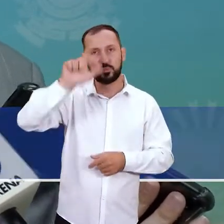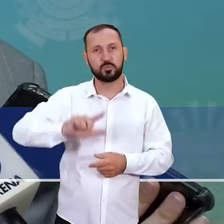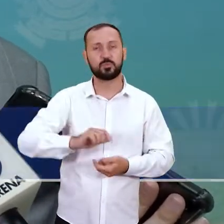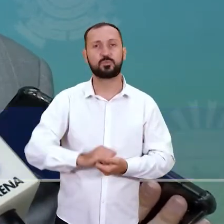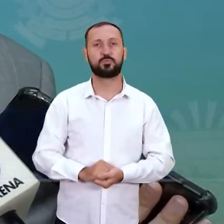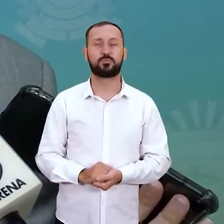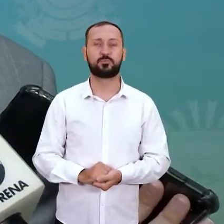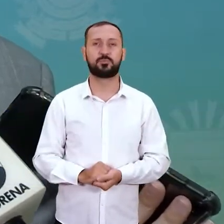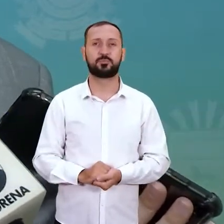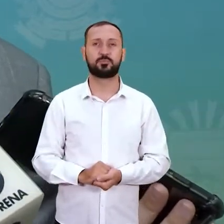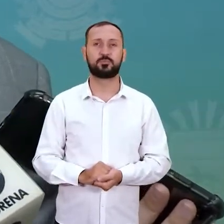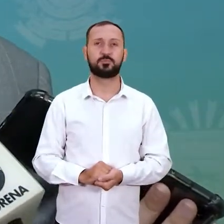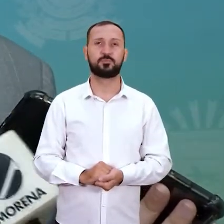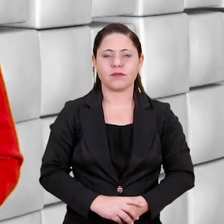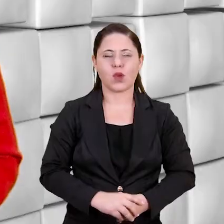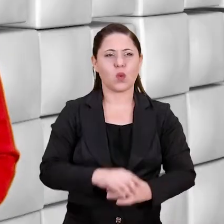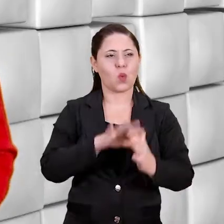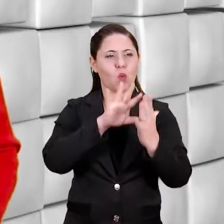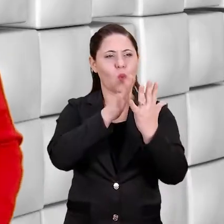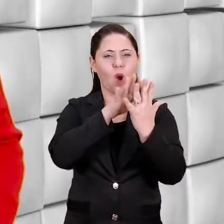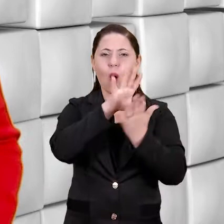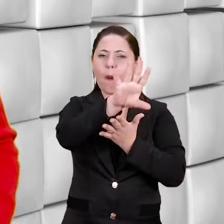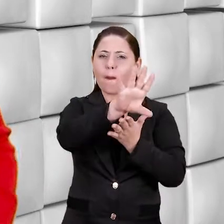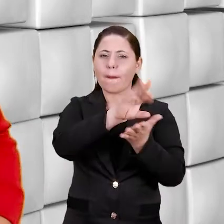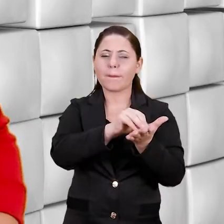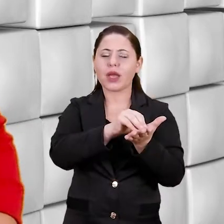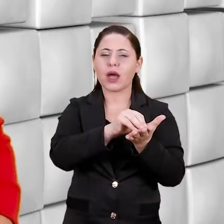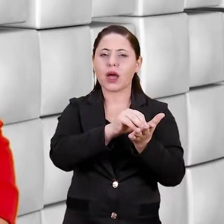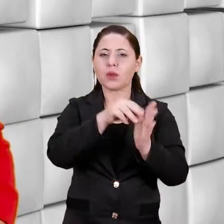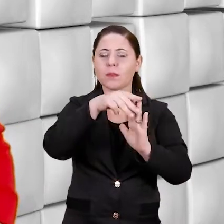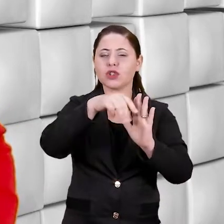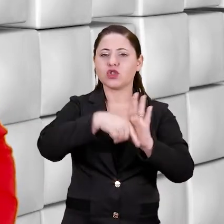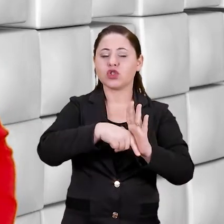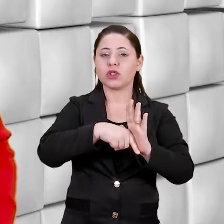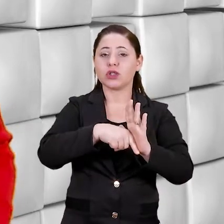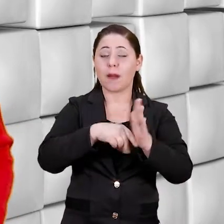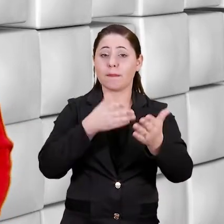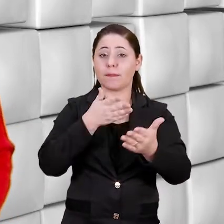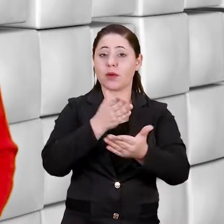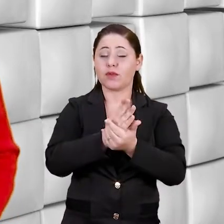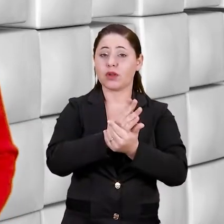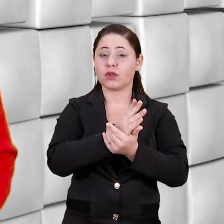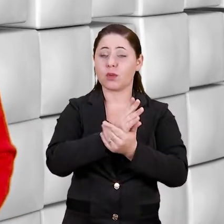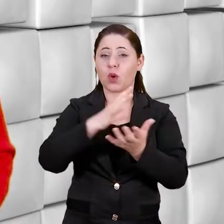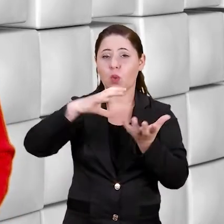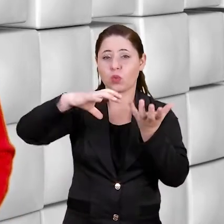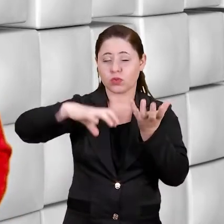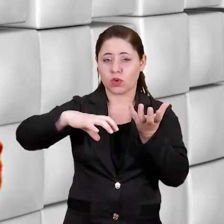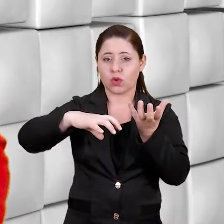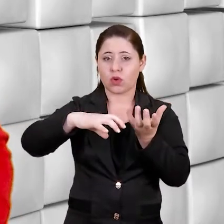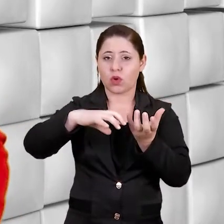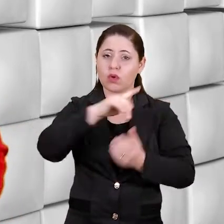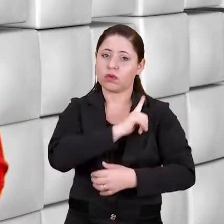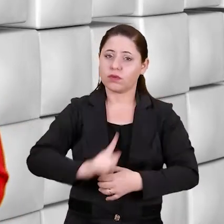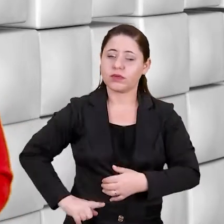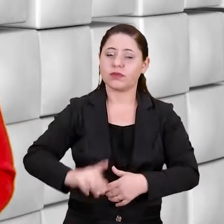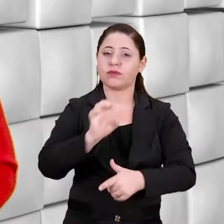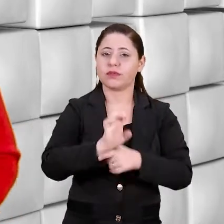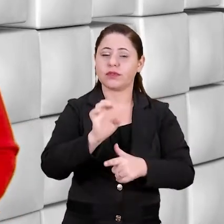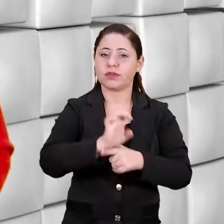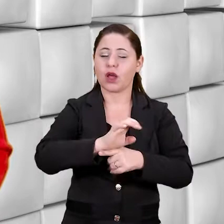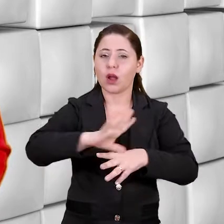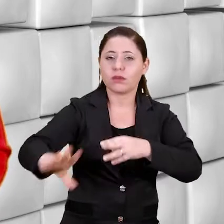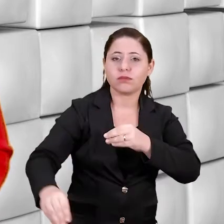resposta para os problemas do Mato Grosso do Sul. Se espelhando na medida aprovada pelo Congresso Nacional, o governo do